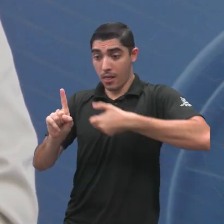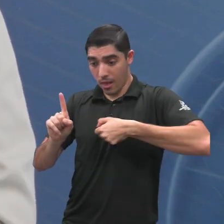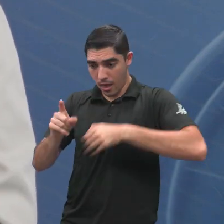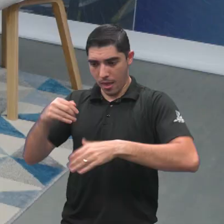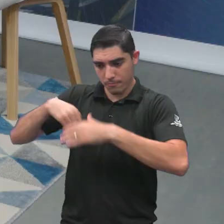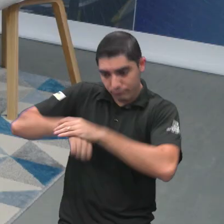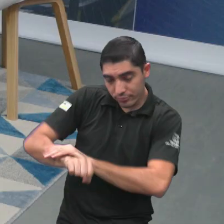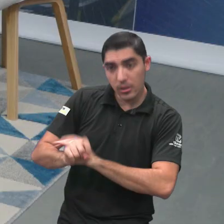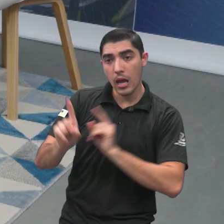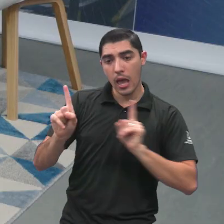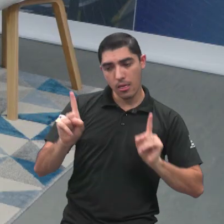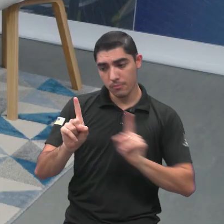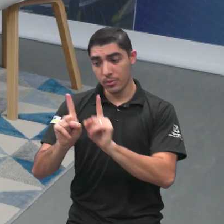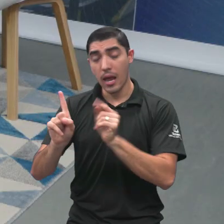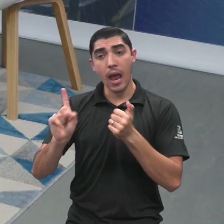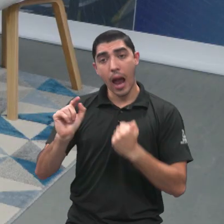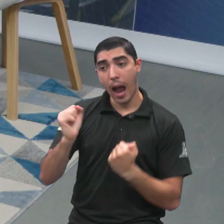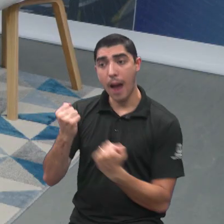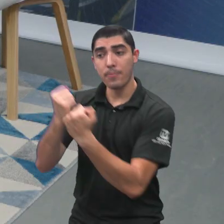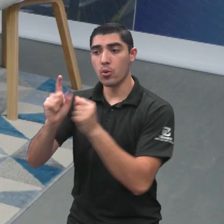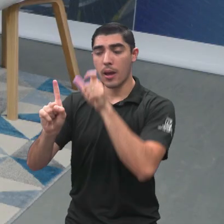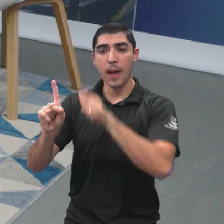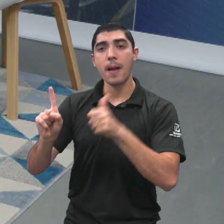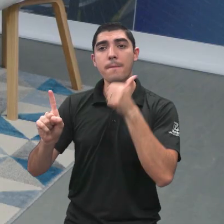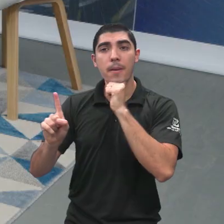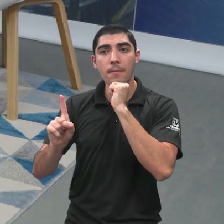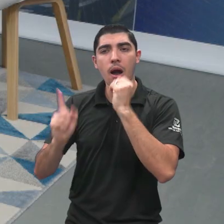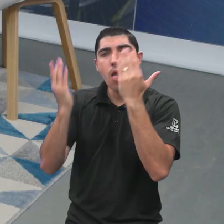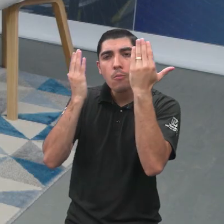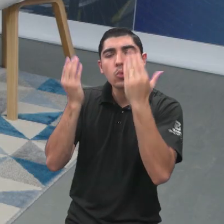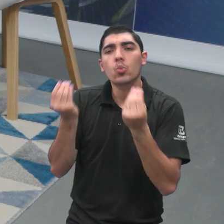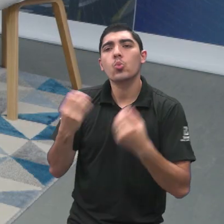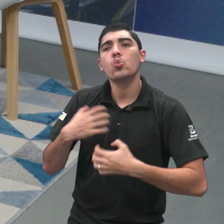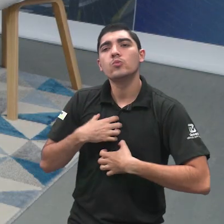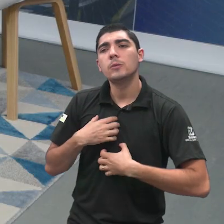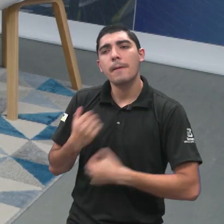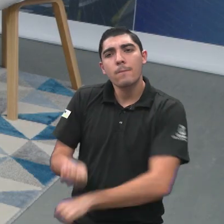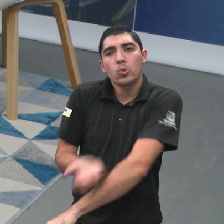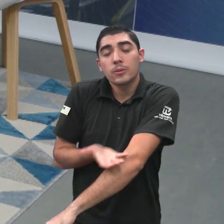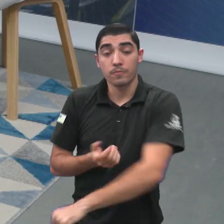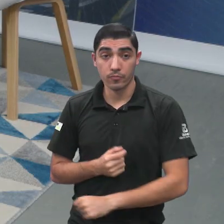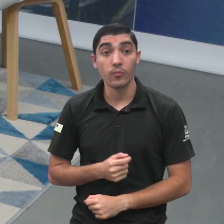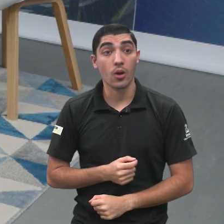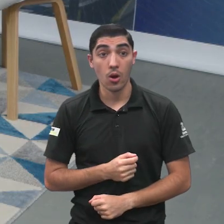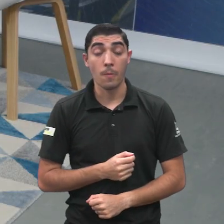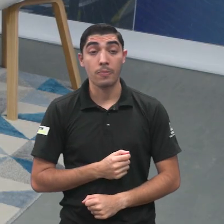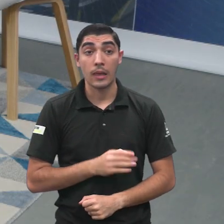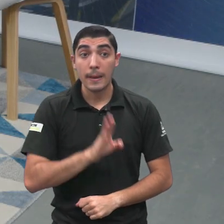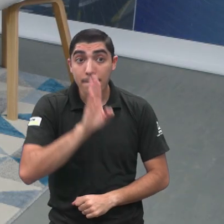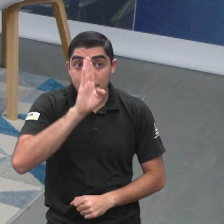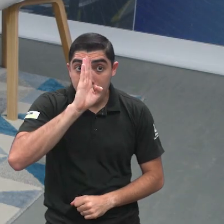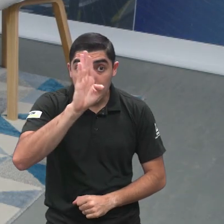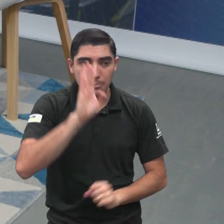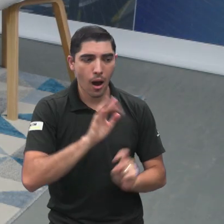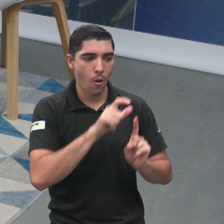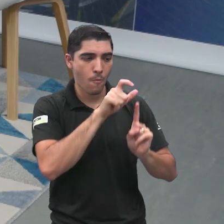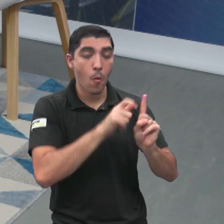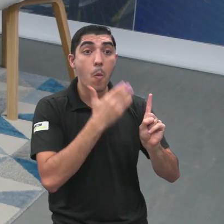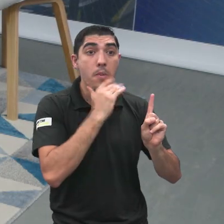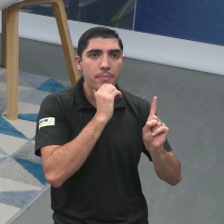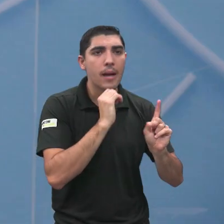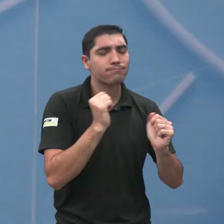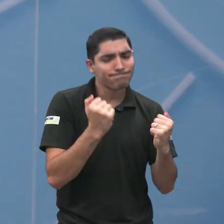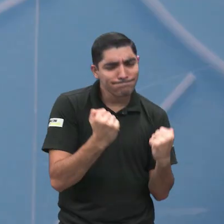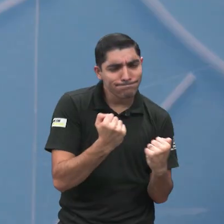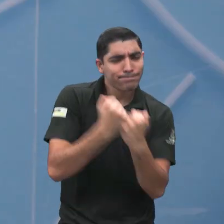mamães. Das mamães, sim. Principalmente na questão do suporte que nós mencionamos, né? Então, uma mãe que ela